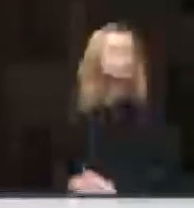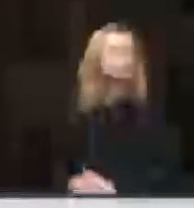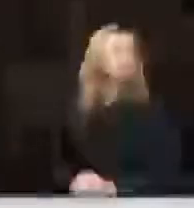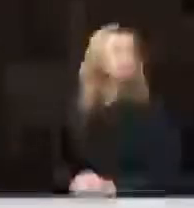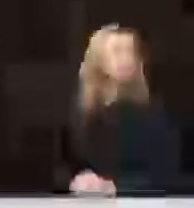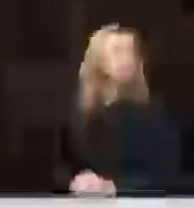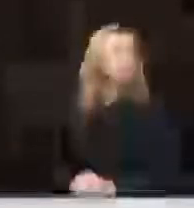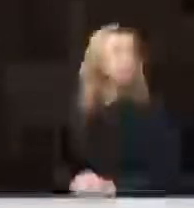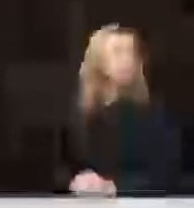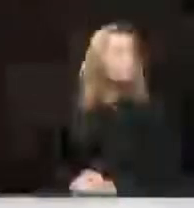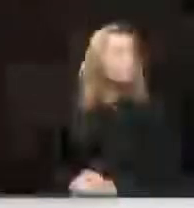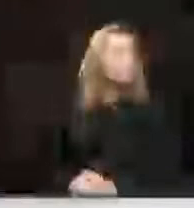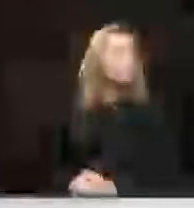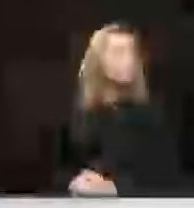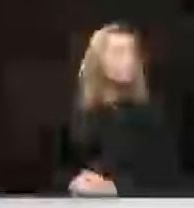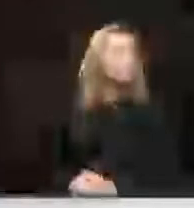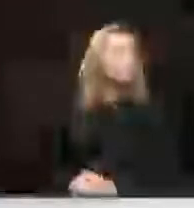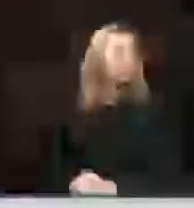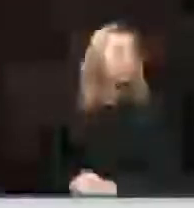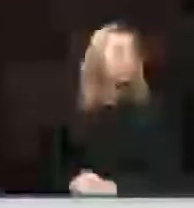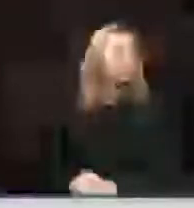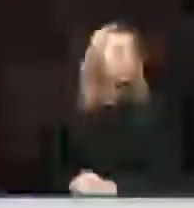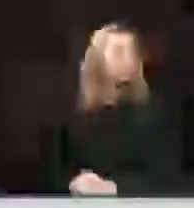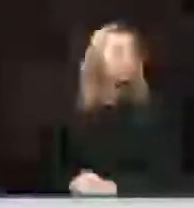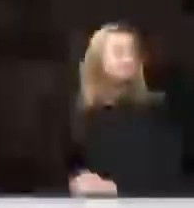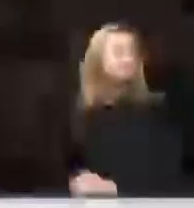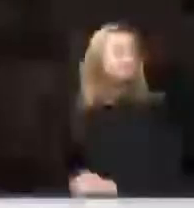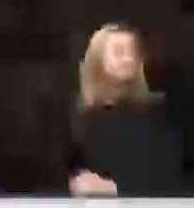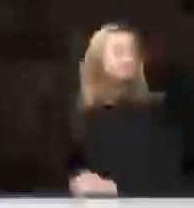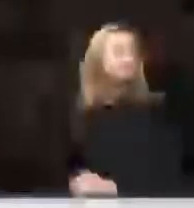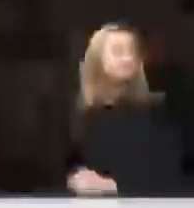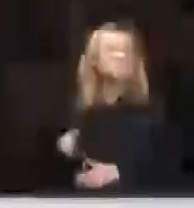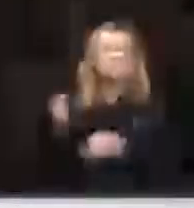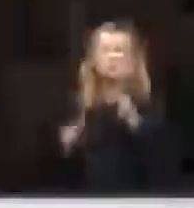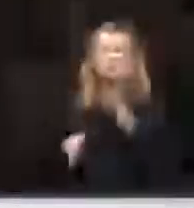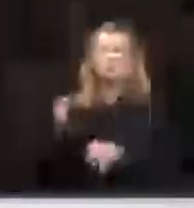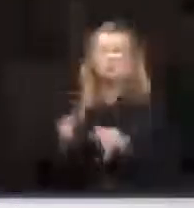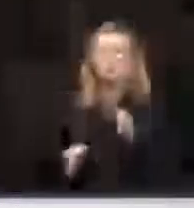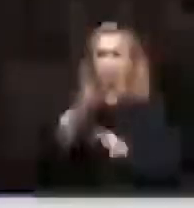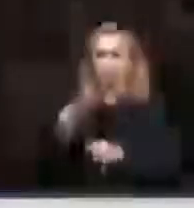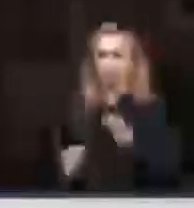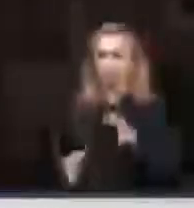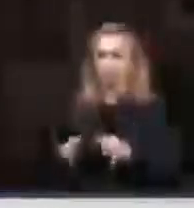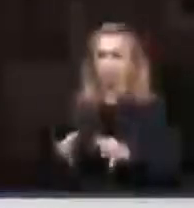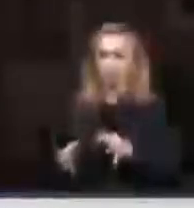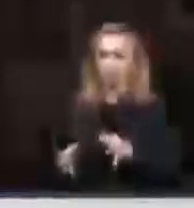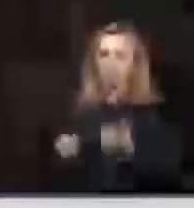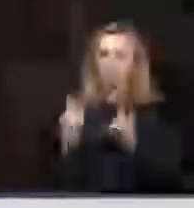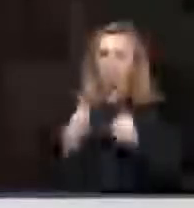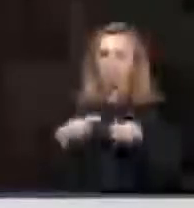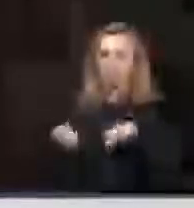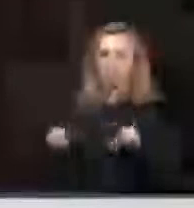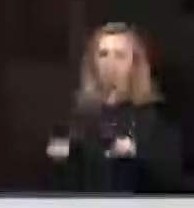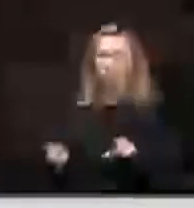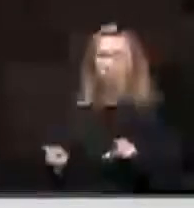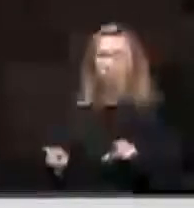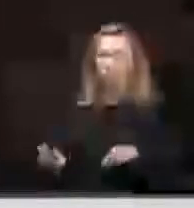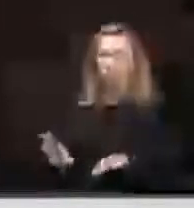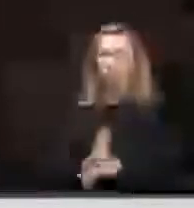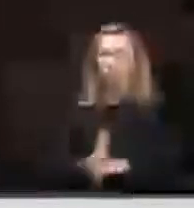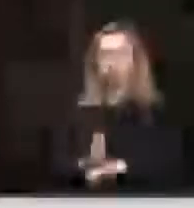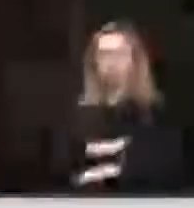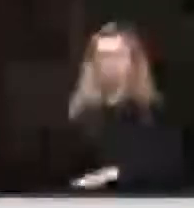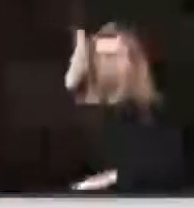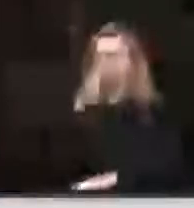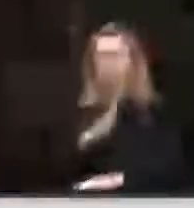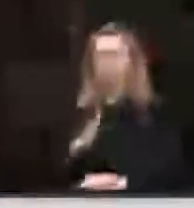que a decisão judicial contraria a Constituição brasileira.